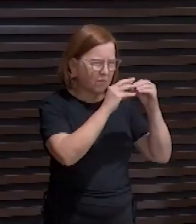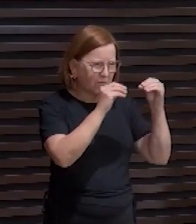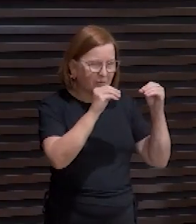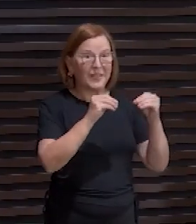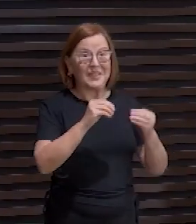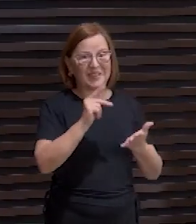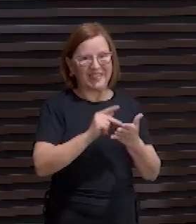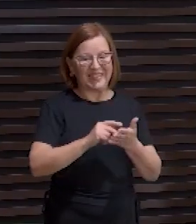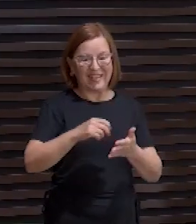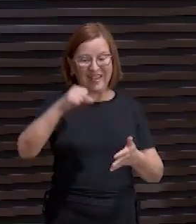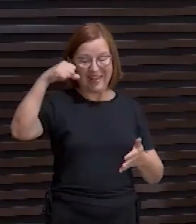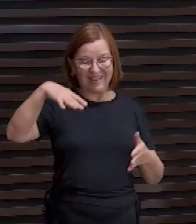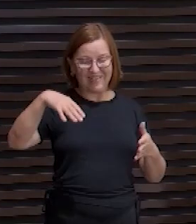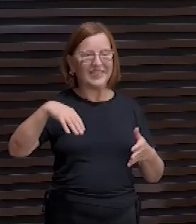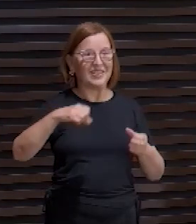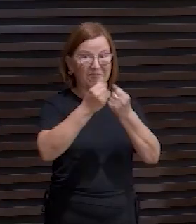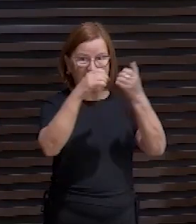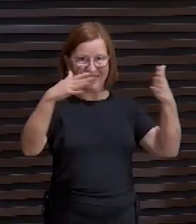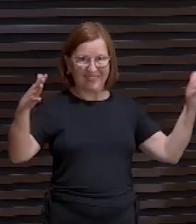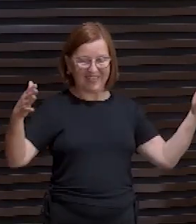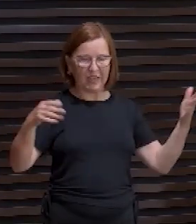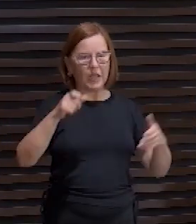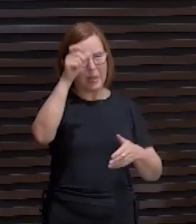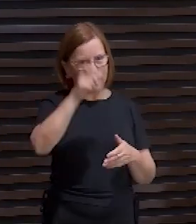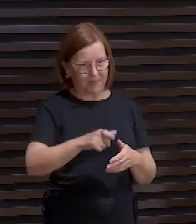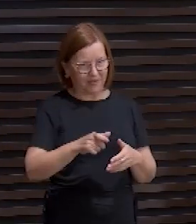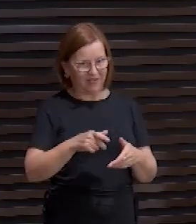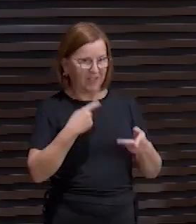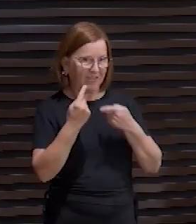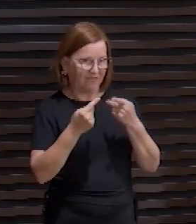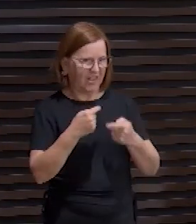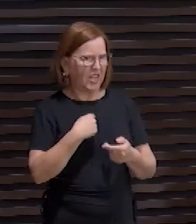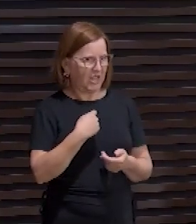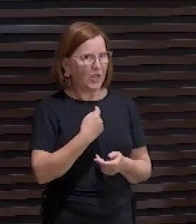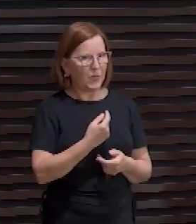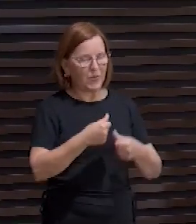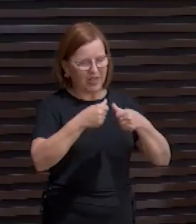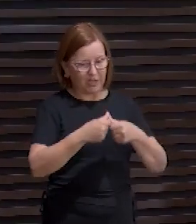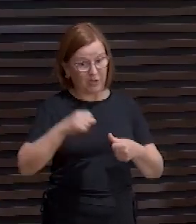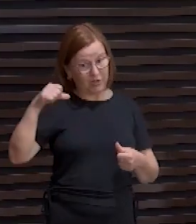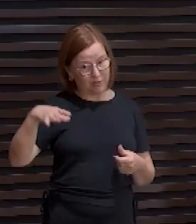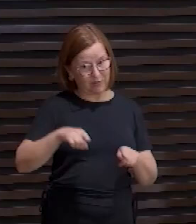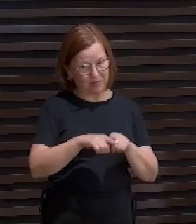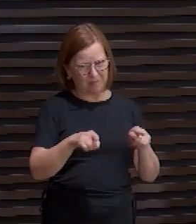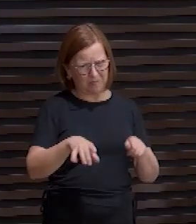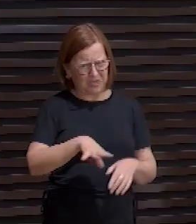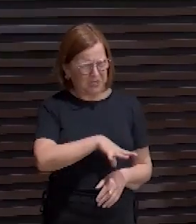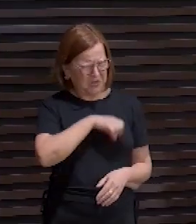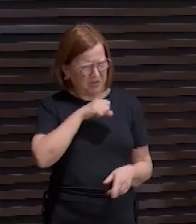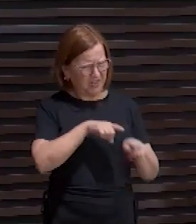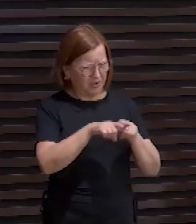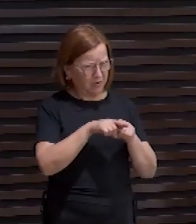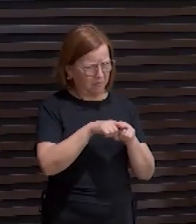brilha. Aquele que diz estar na luz e odeia seu irmão, até agora está nas trevas. Aquele que ama a seu